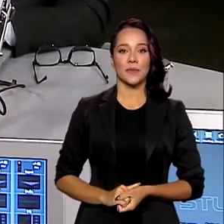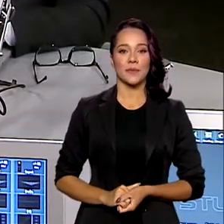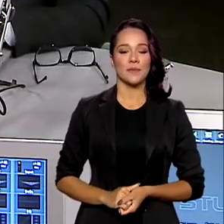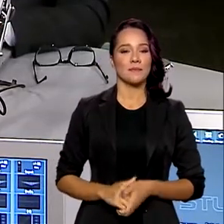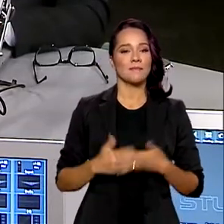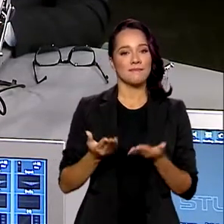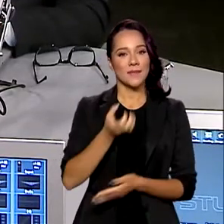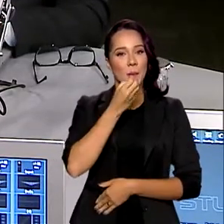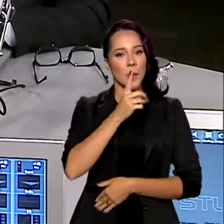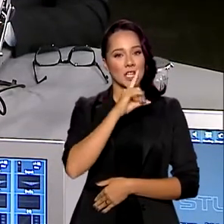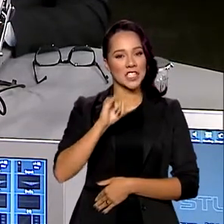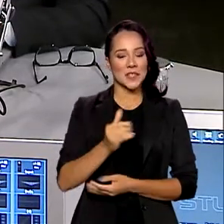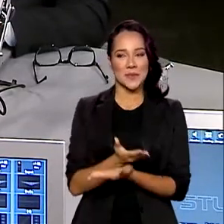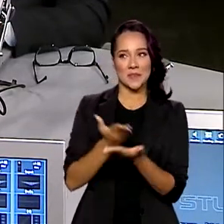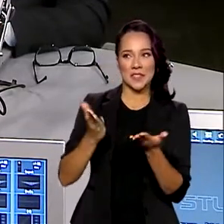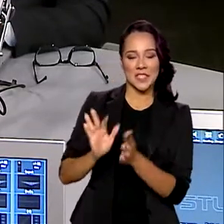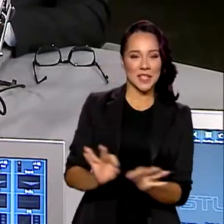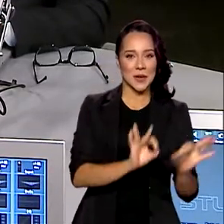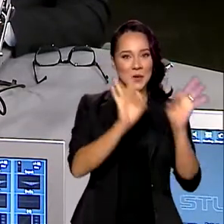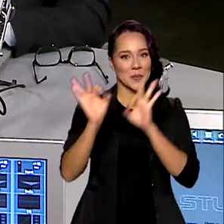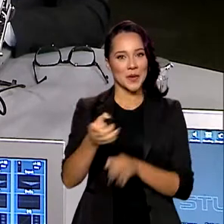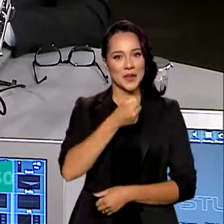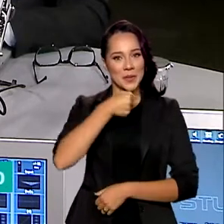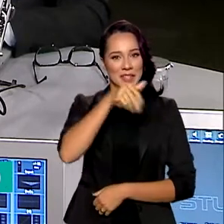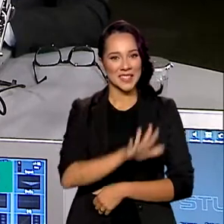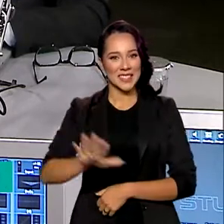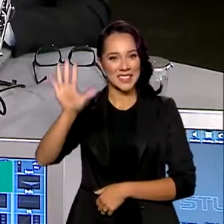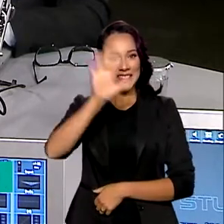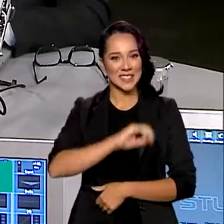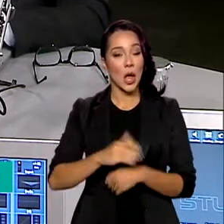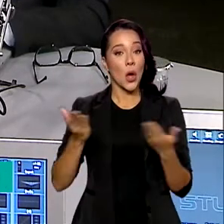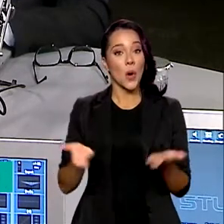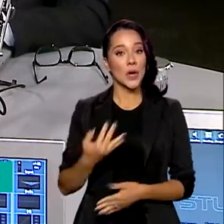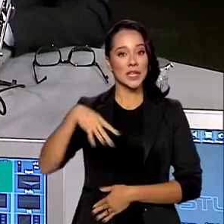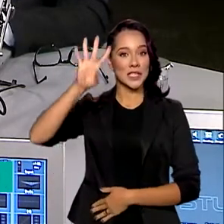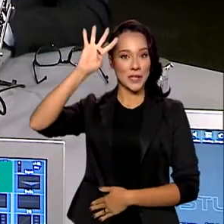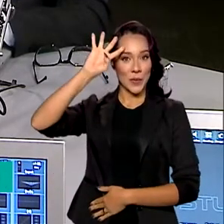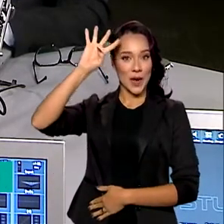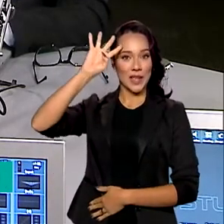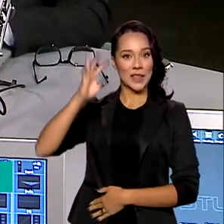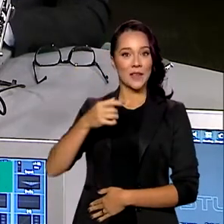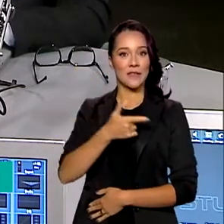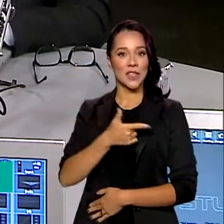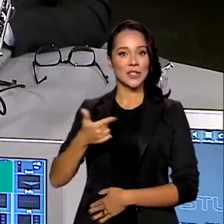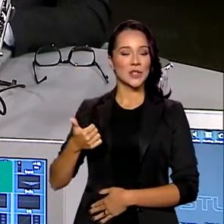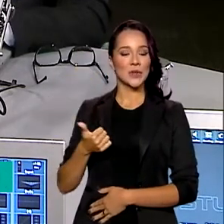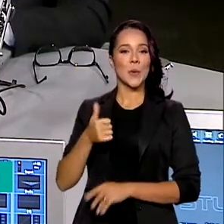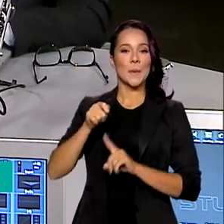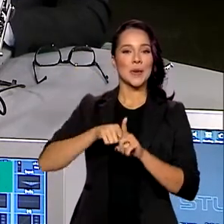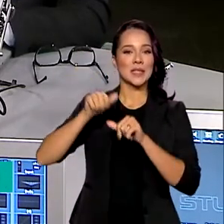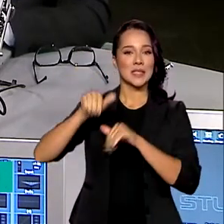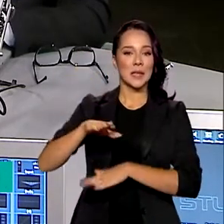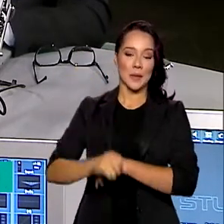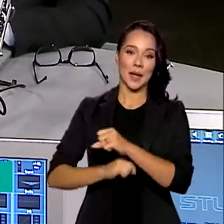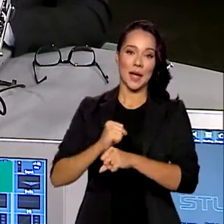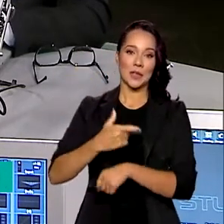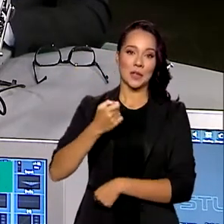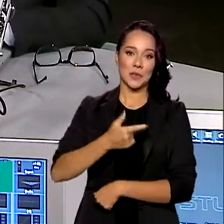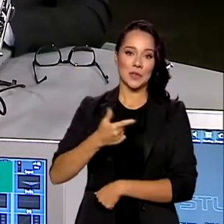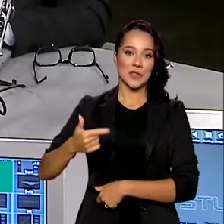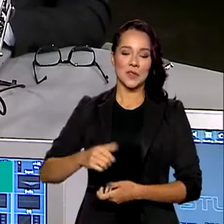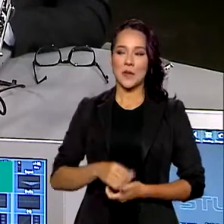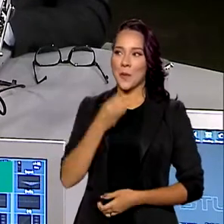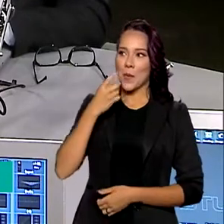muito bom dia para você que acompanha o repórter nacional hoje é quarta-feira 21 de setembro de 2022